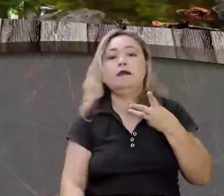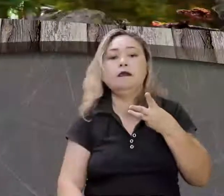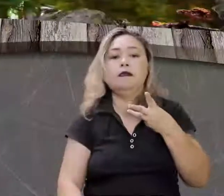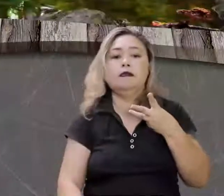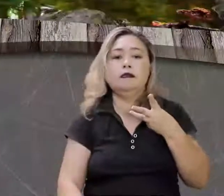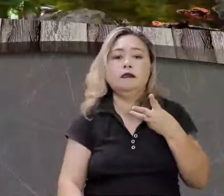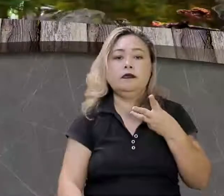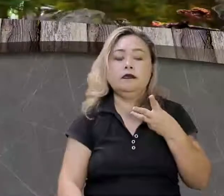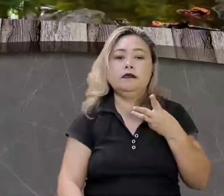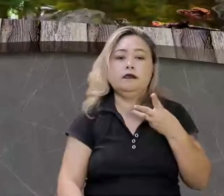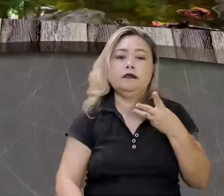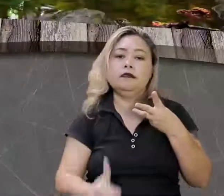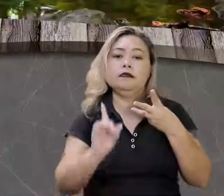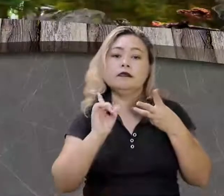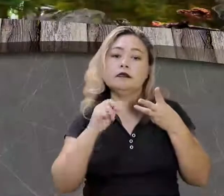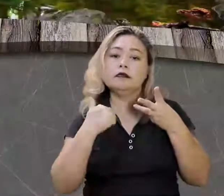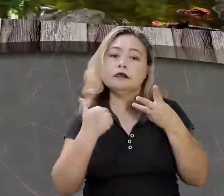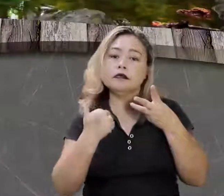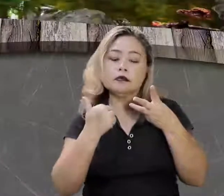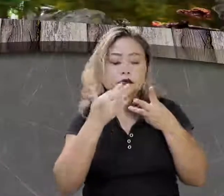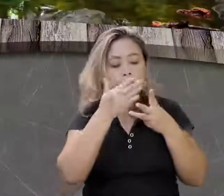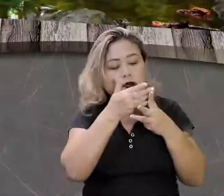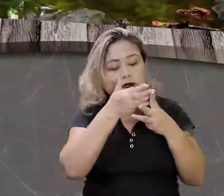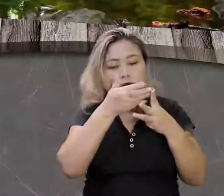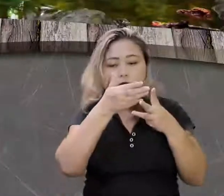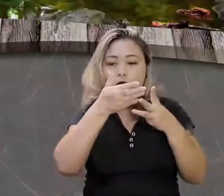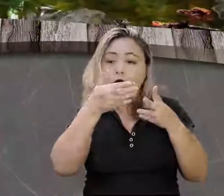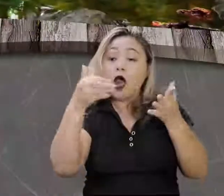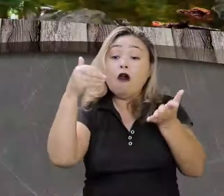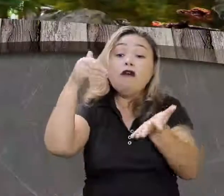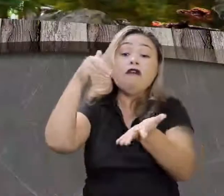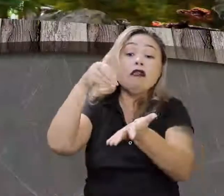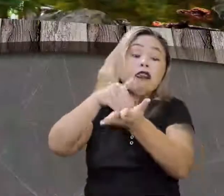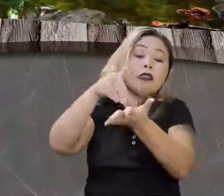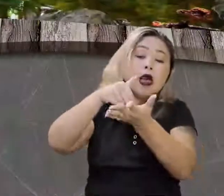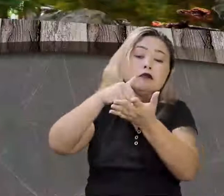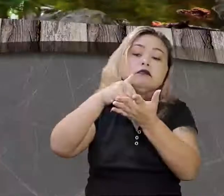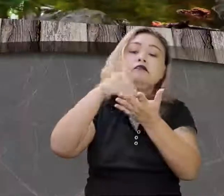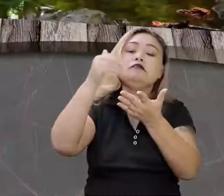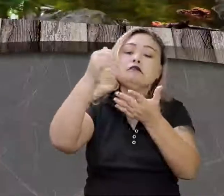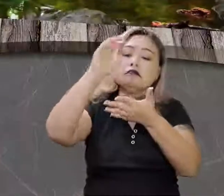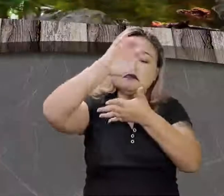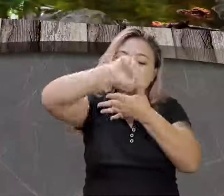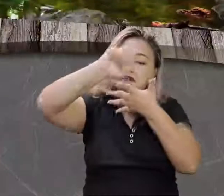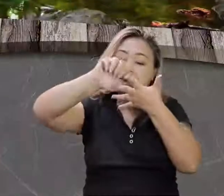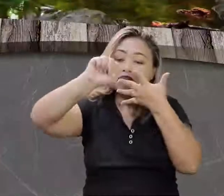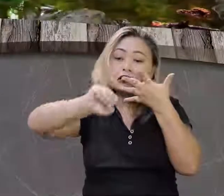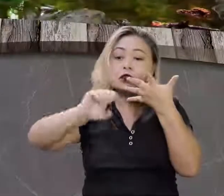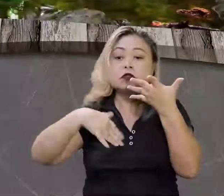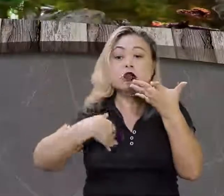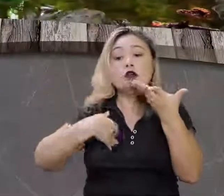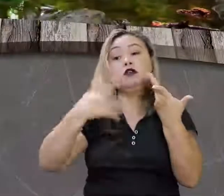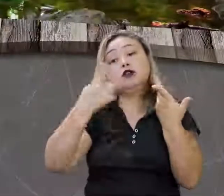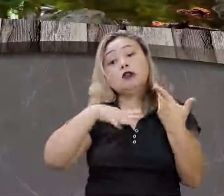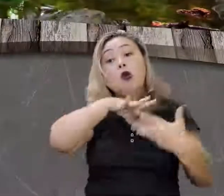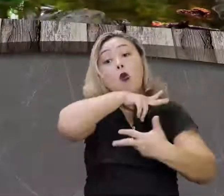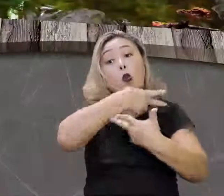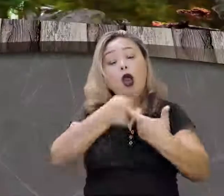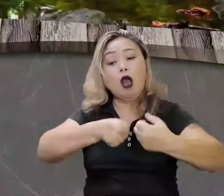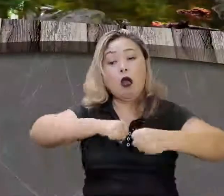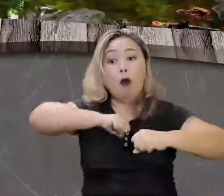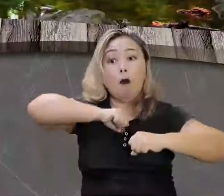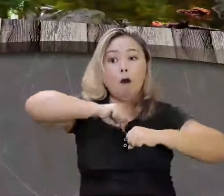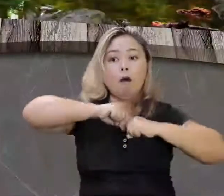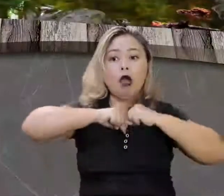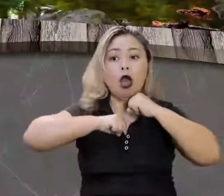Diminuindo. Então, normalmente esses que estão lá no final dessa cadeia, eles são animais de maior porte. Eles